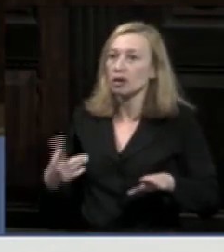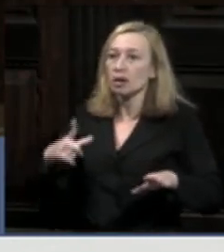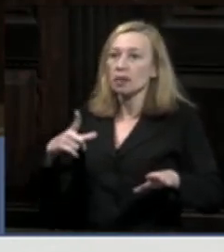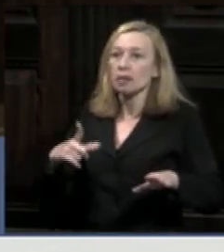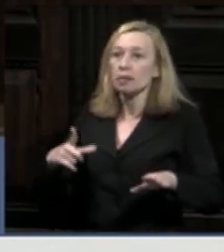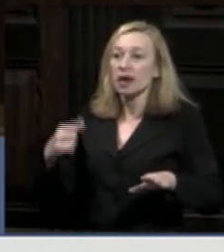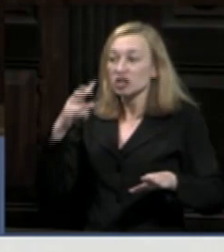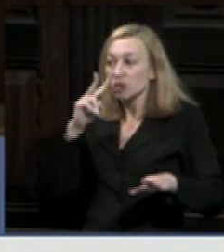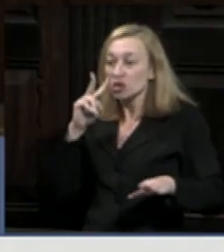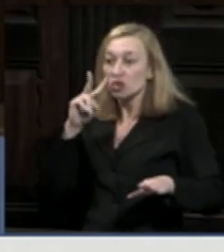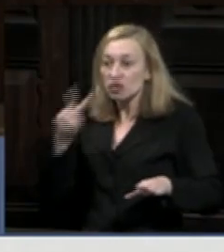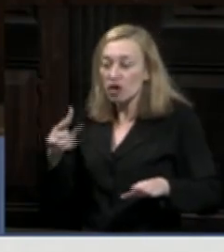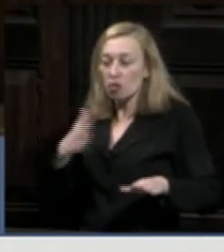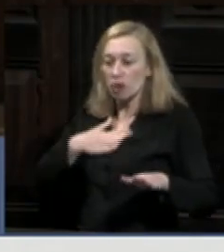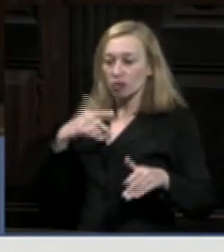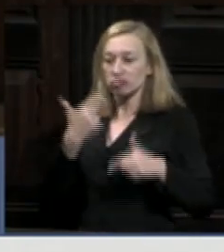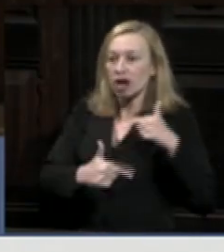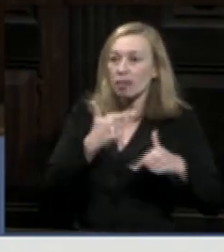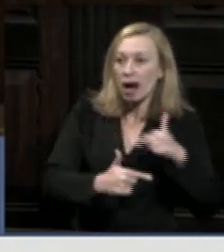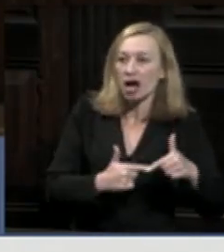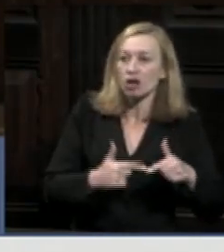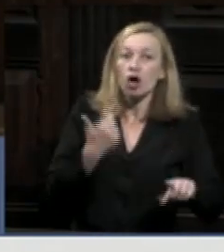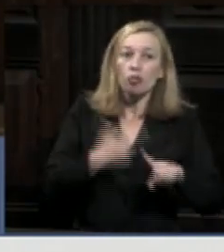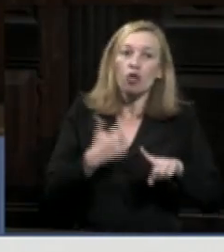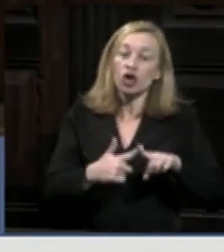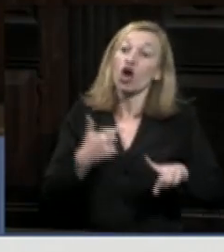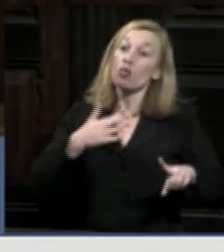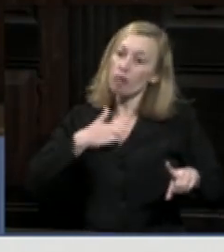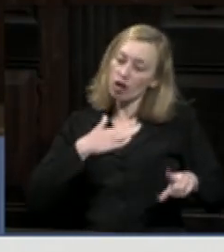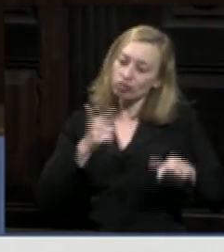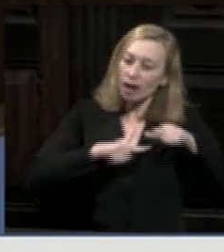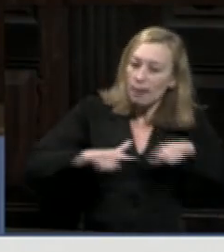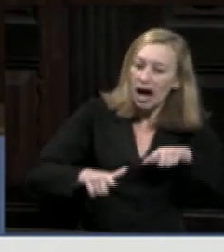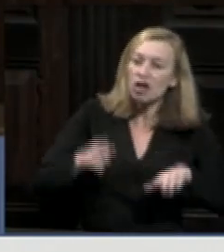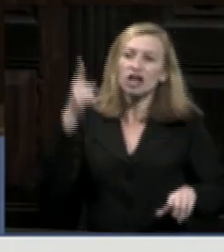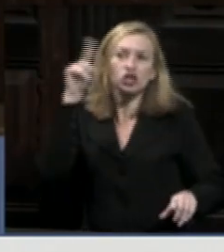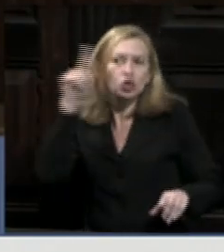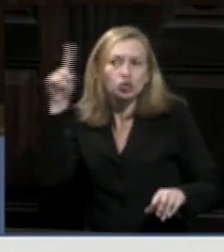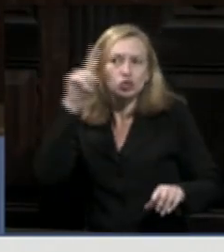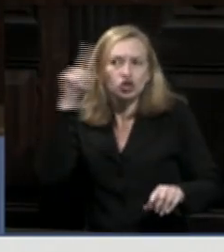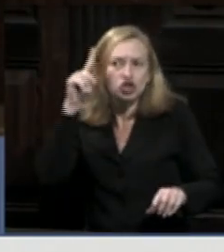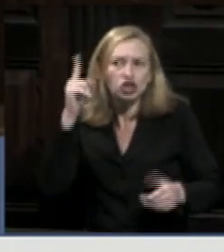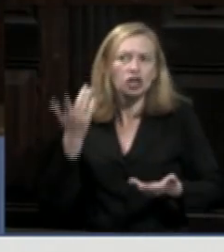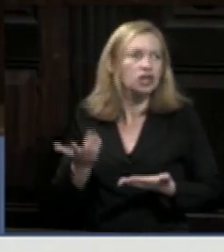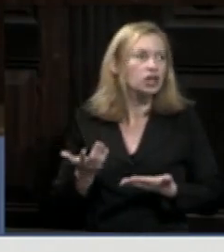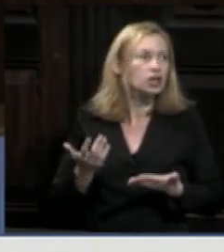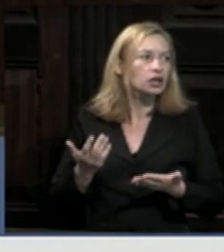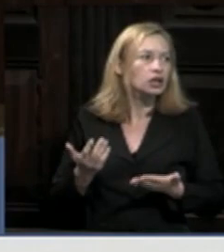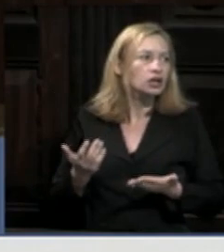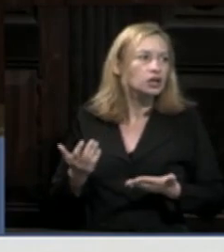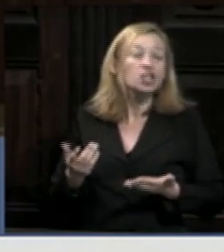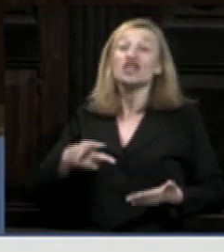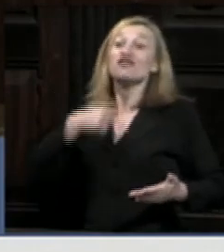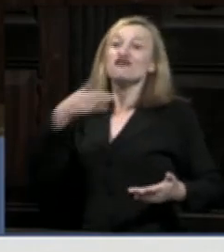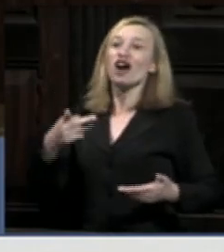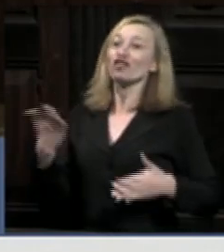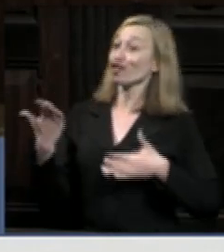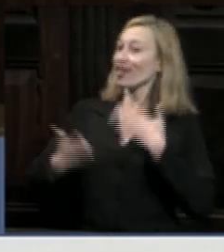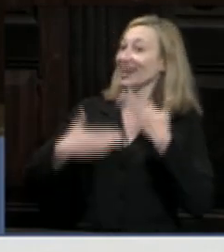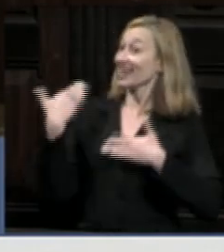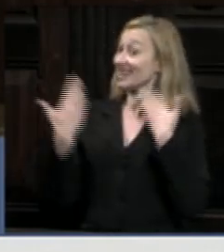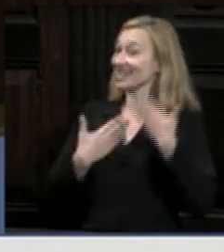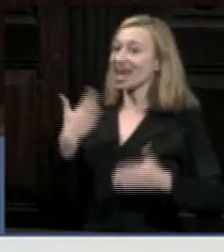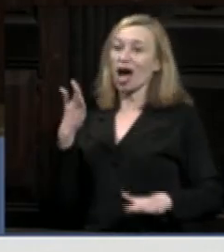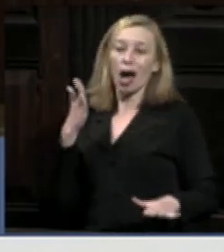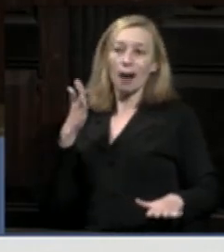mandato ele é justificado no dia a dia talvez eu trabalho e digo isso com muita alegria eu ea minha